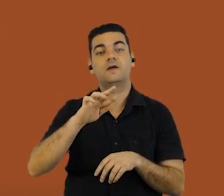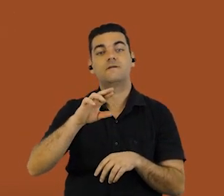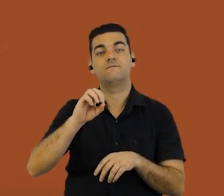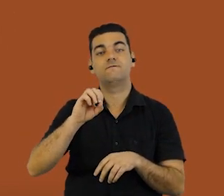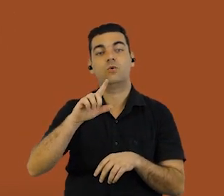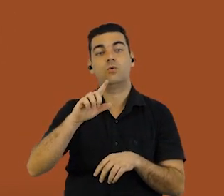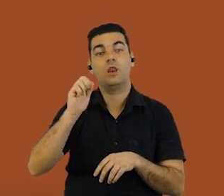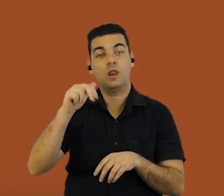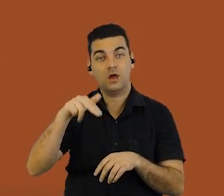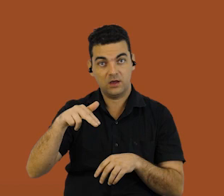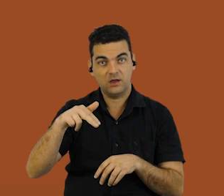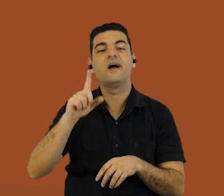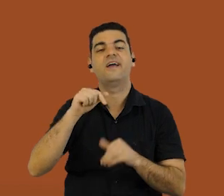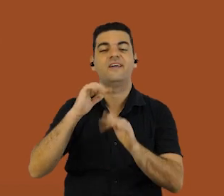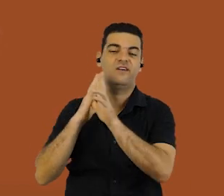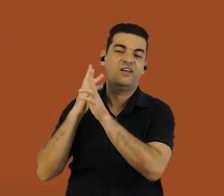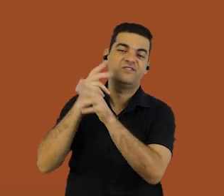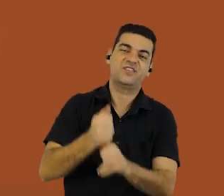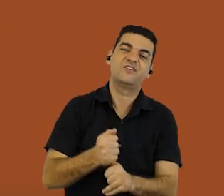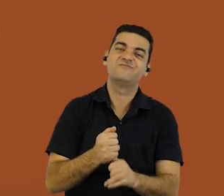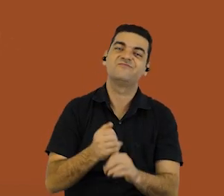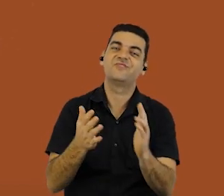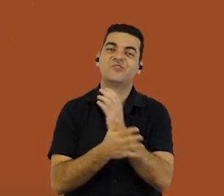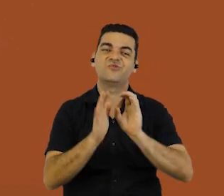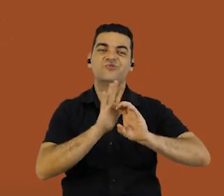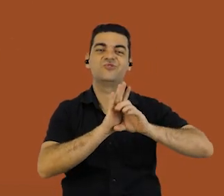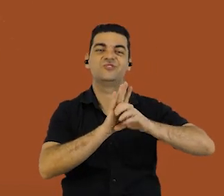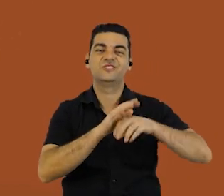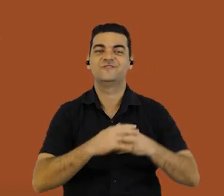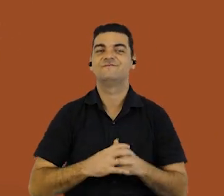também possibilitamos o revisitar alguns